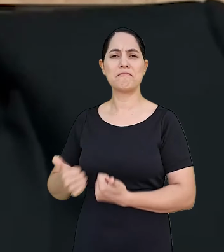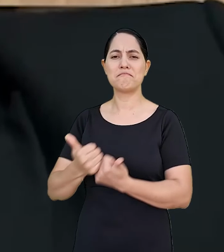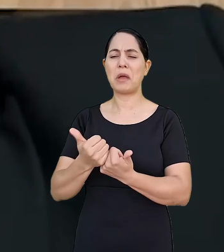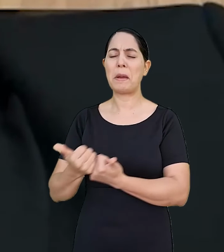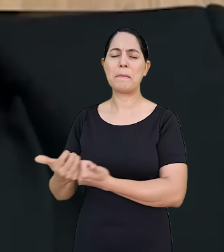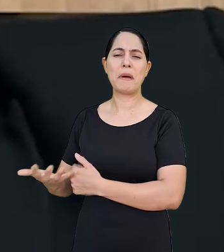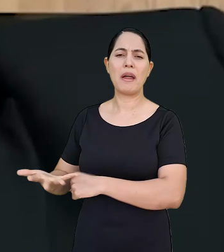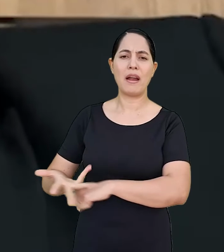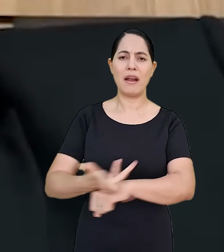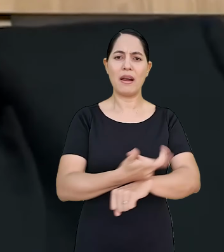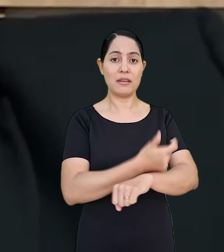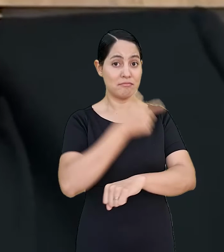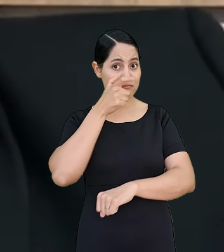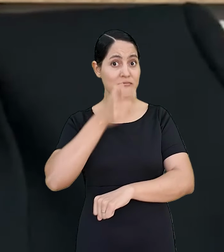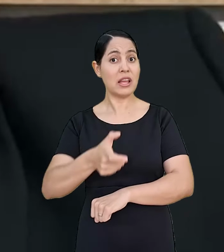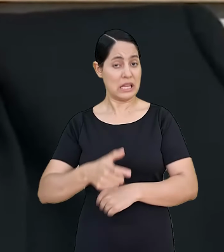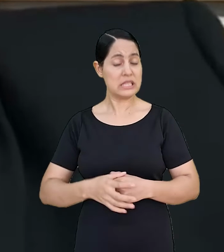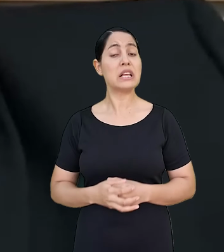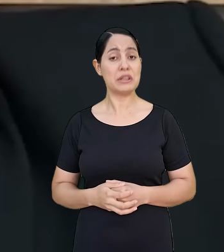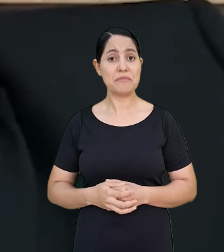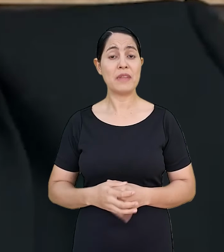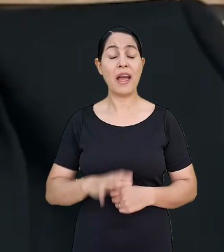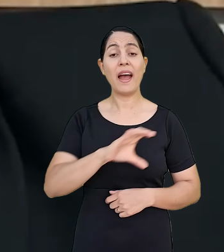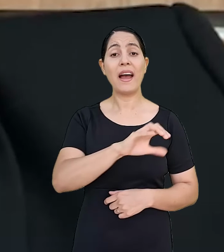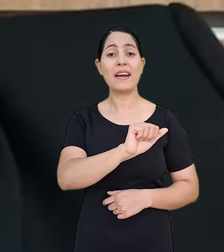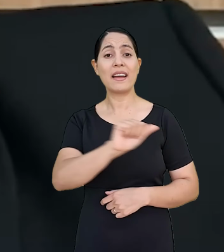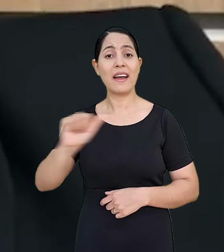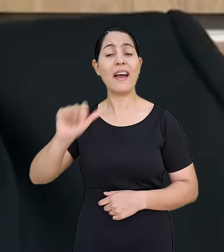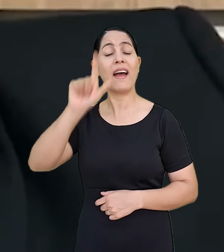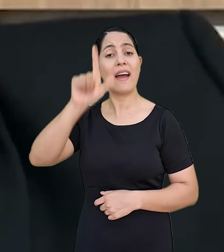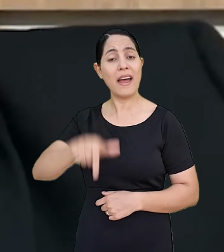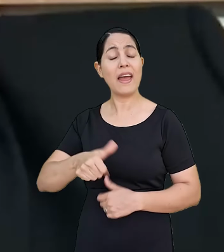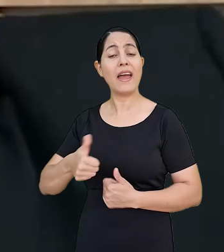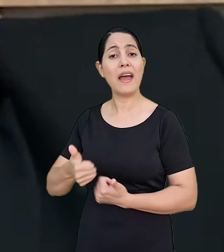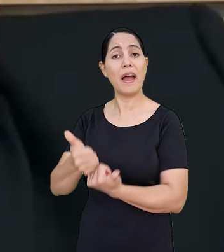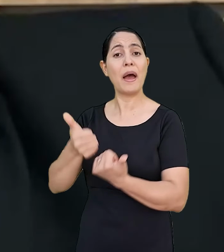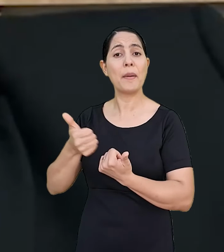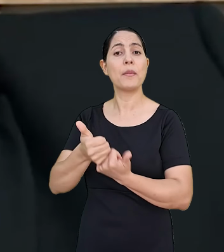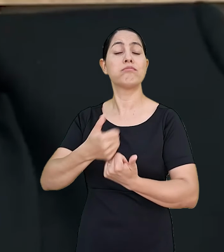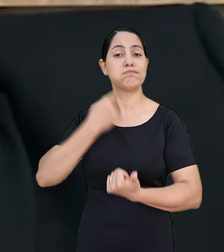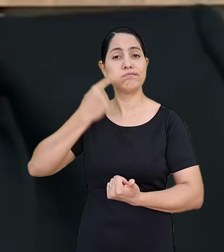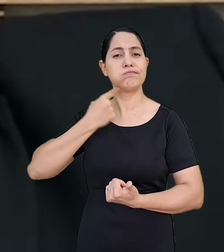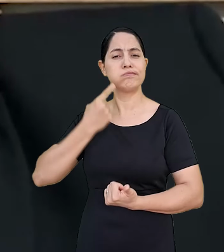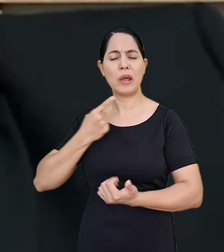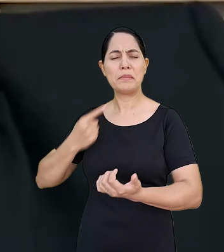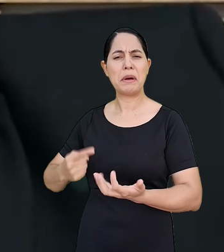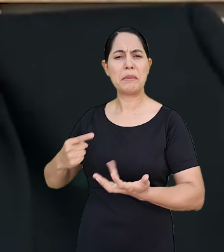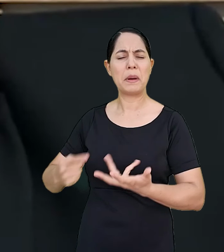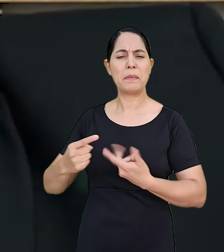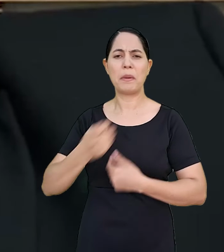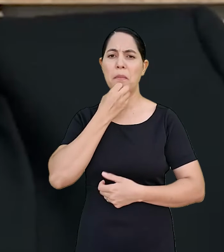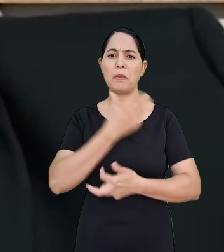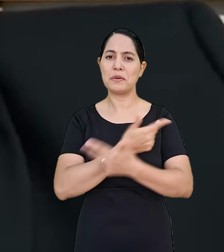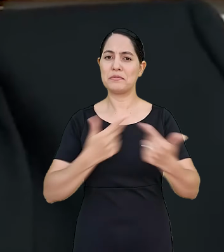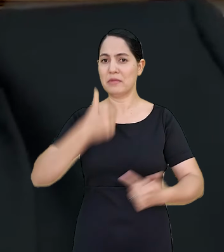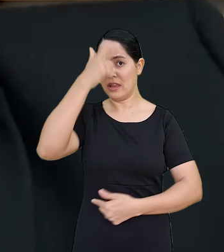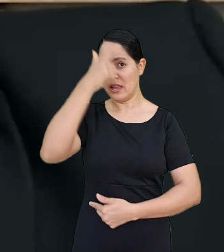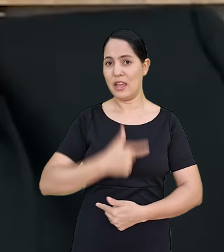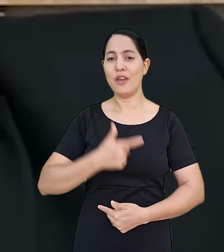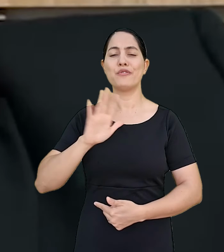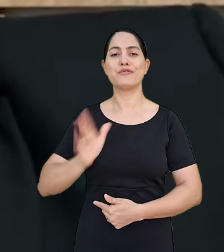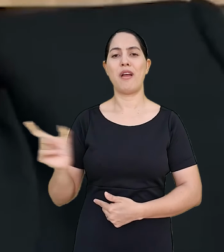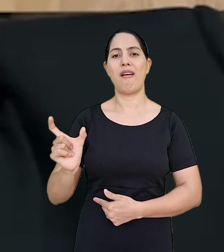próprio nome diz, está aí para trazer benefícios à advocacia. E eu sou prova viva. Já fiz plano